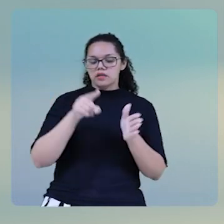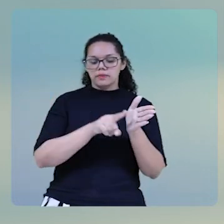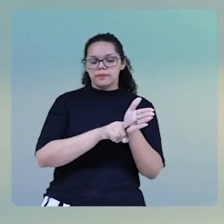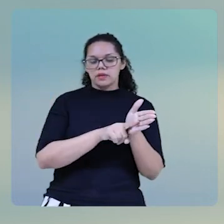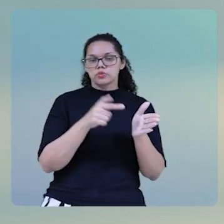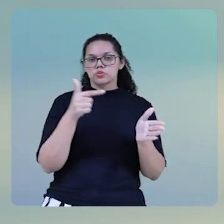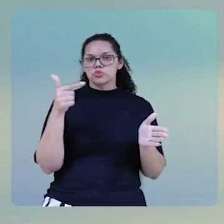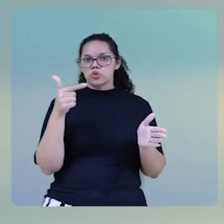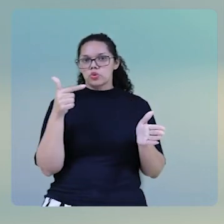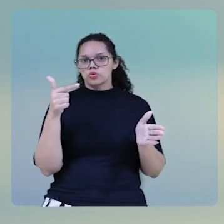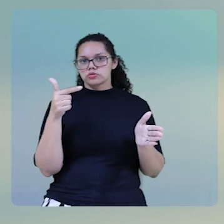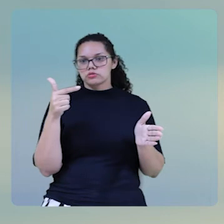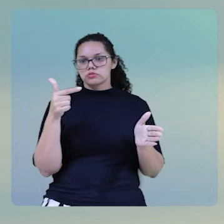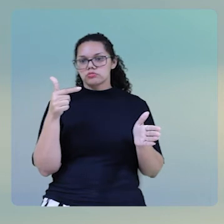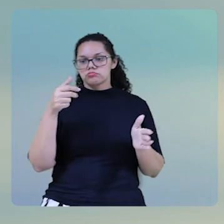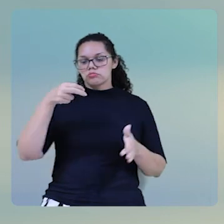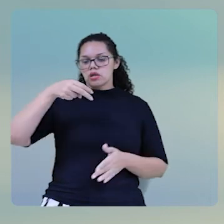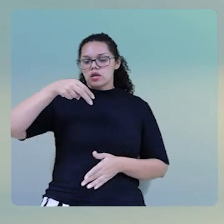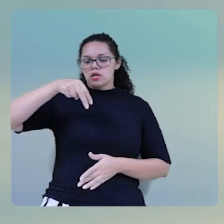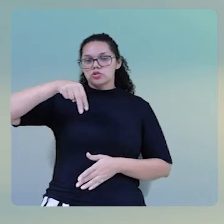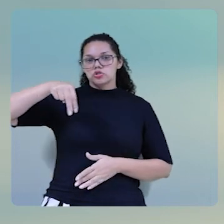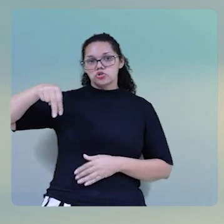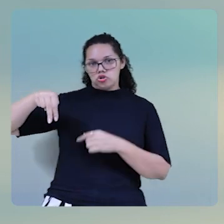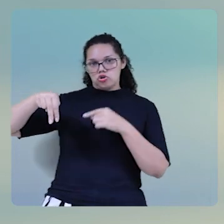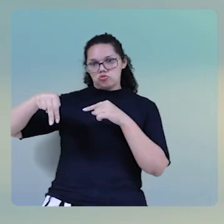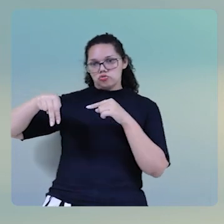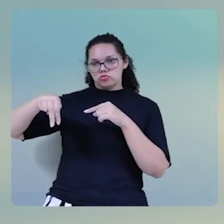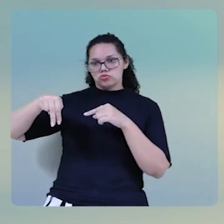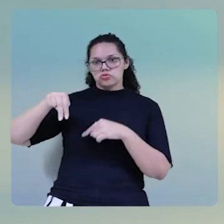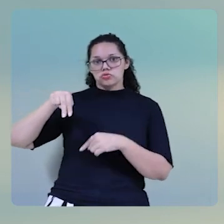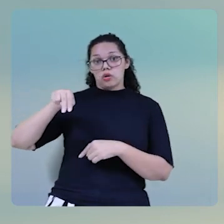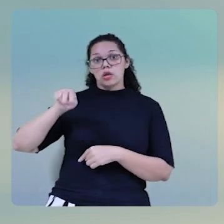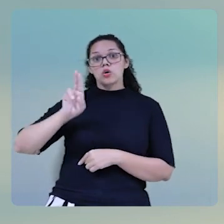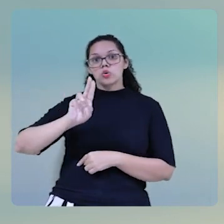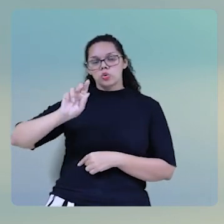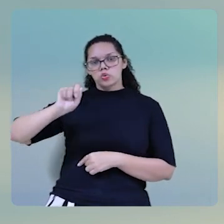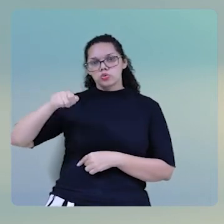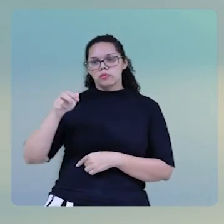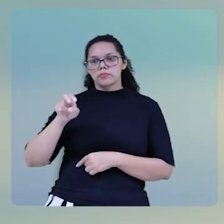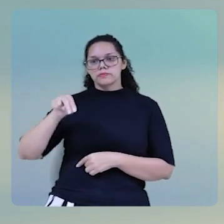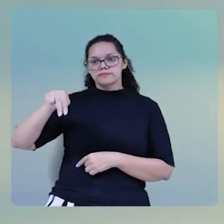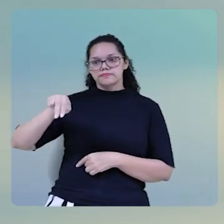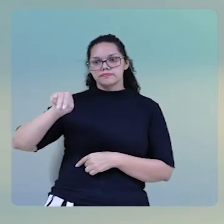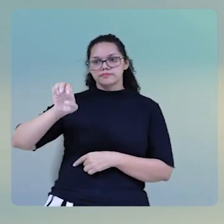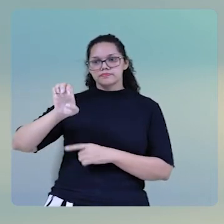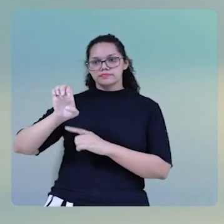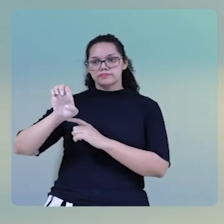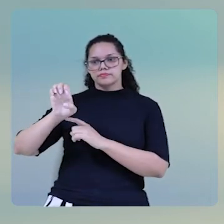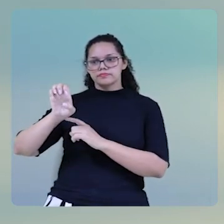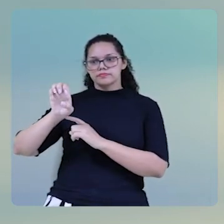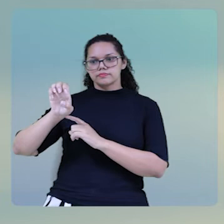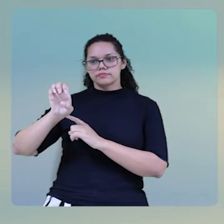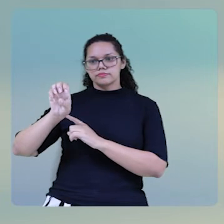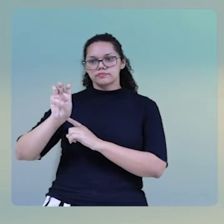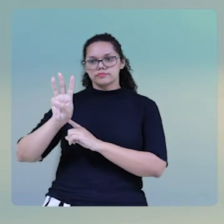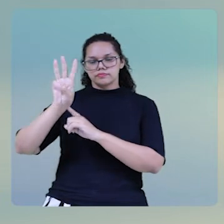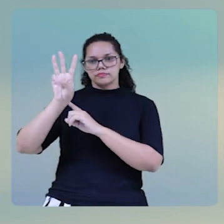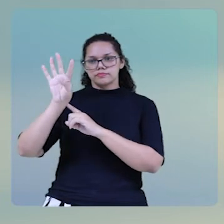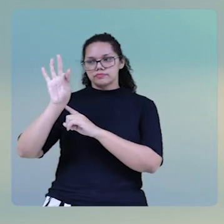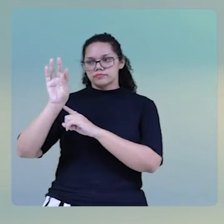o quê? Newtons. Então tu tem uma força de 15 vezes 10 a menos 2 newtons.